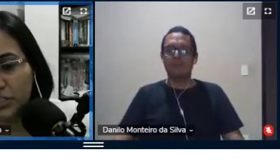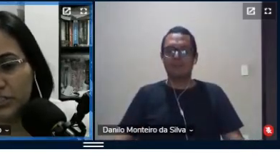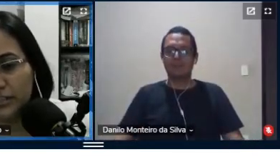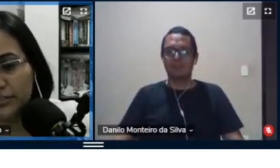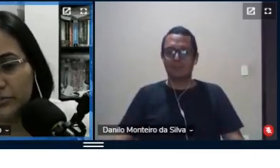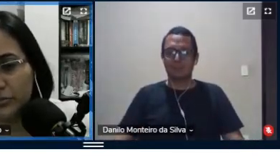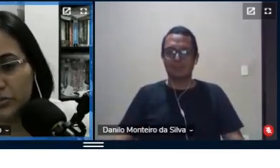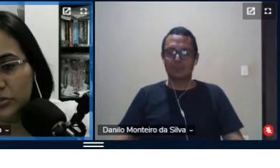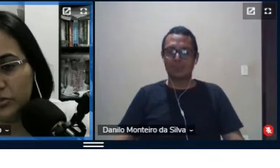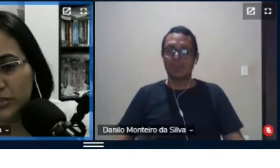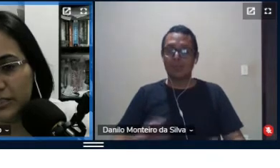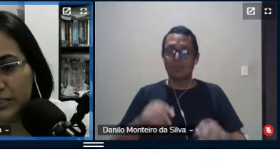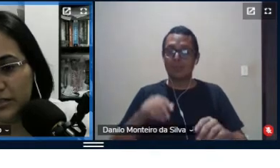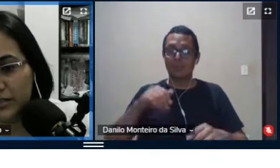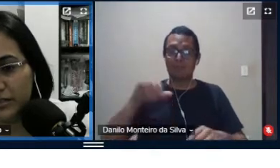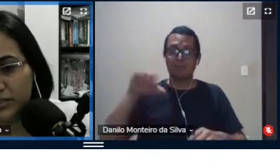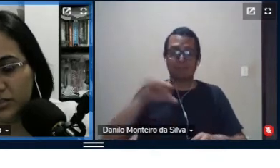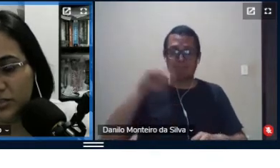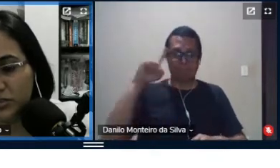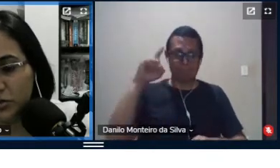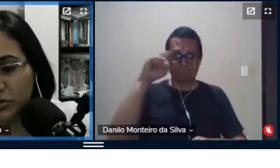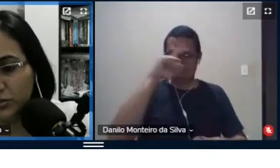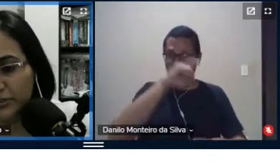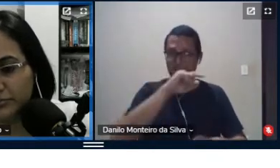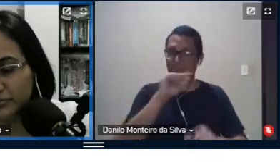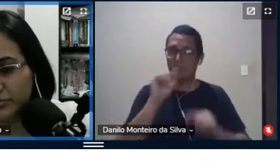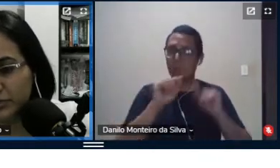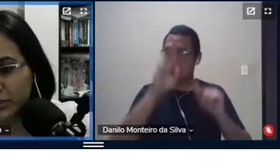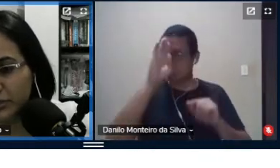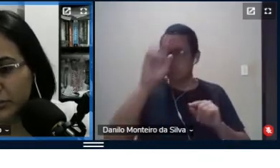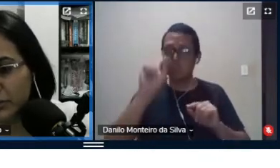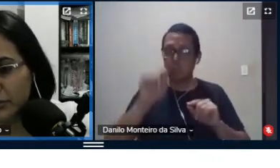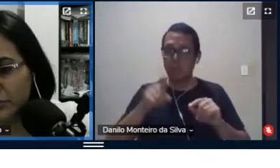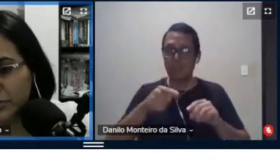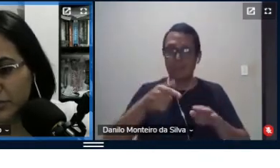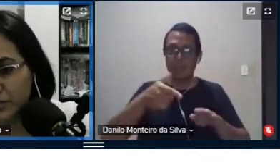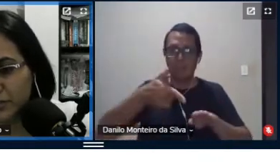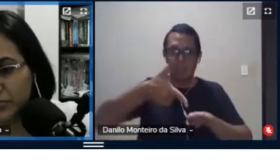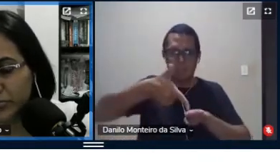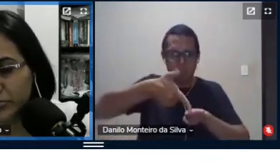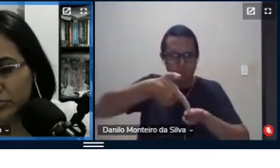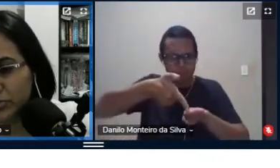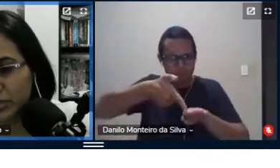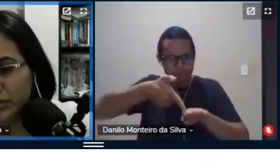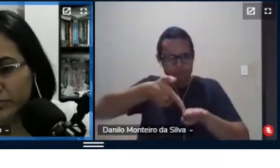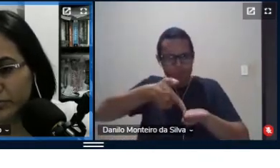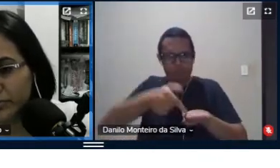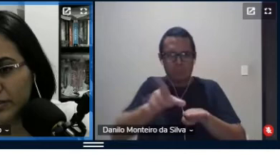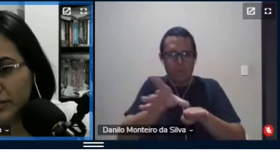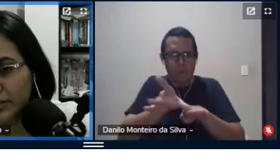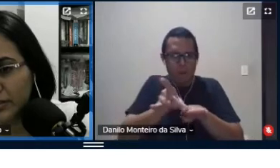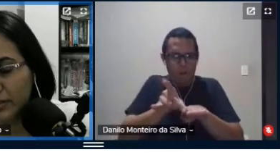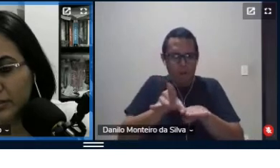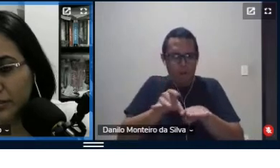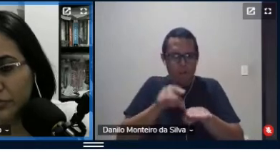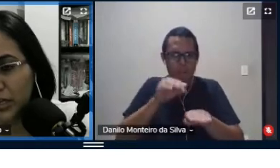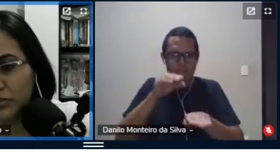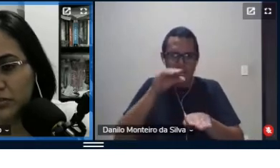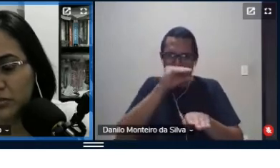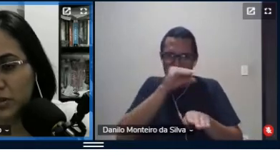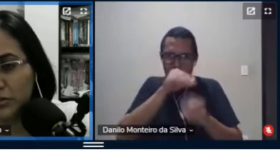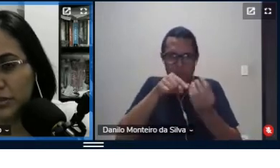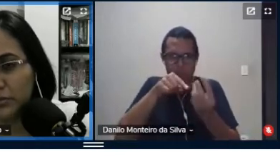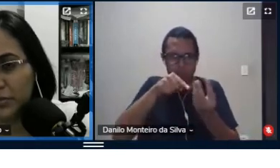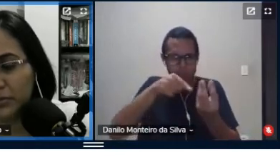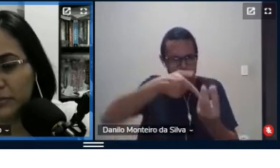Principalmente quando a gente tem essas condições aqui, ó, de solda, que eu vou comentar com vocês, tá?